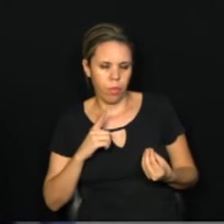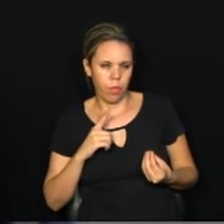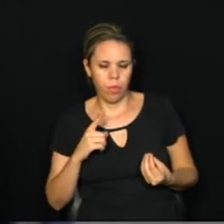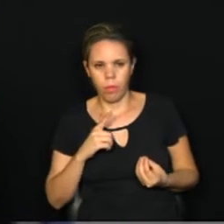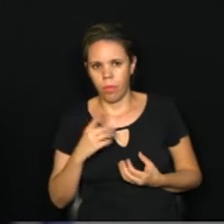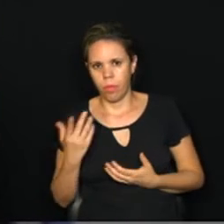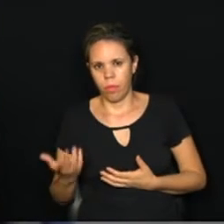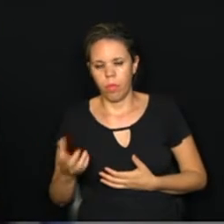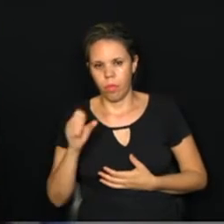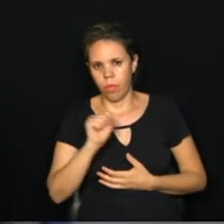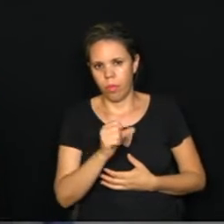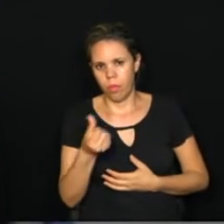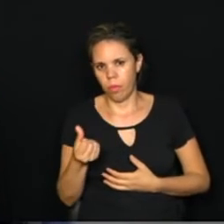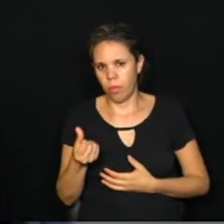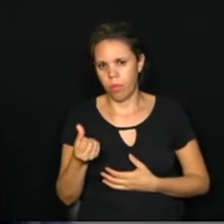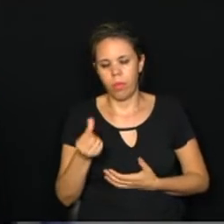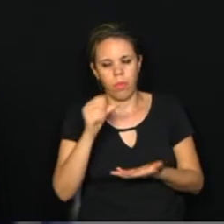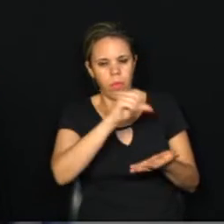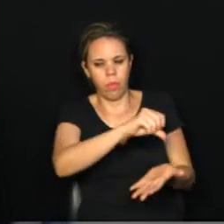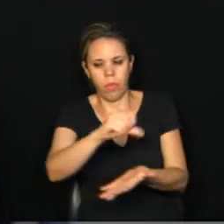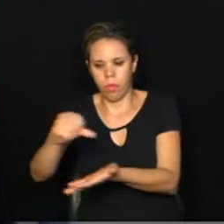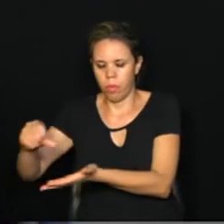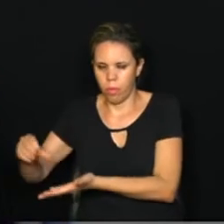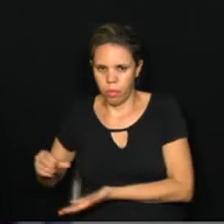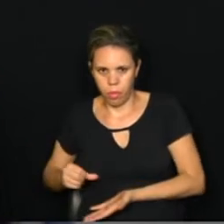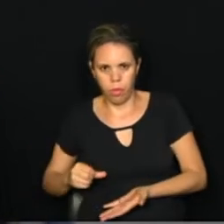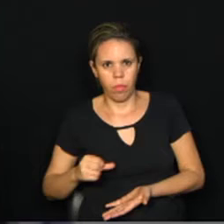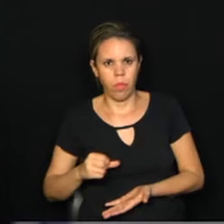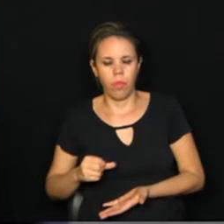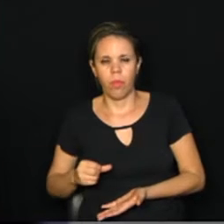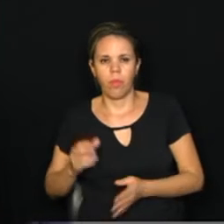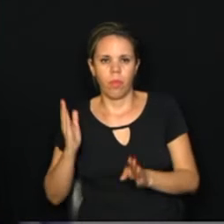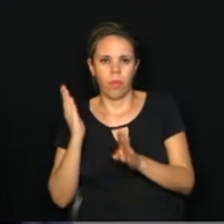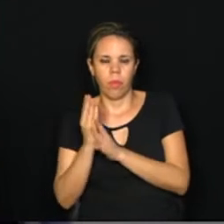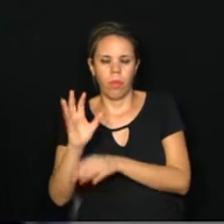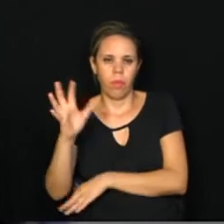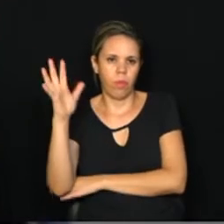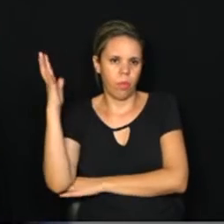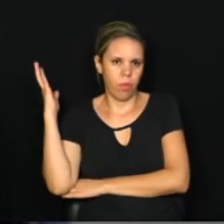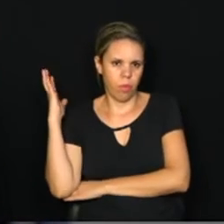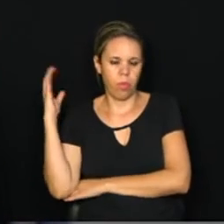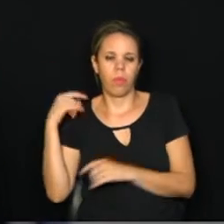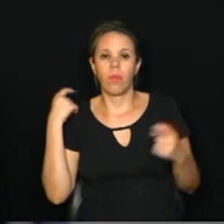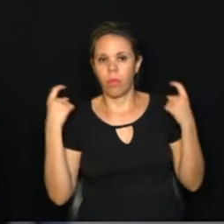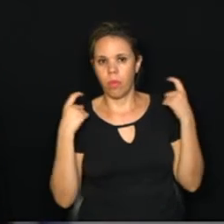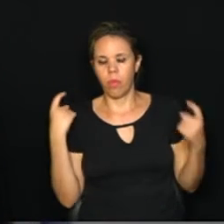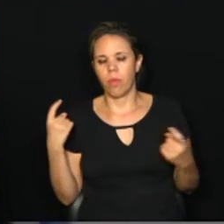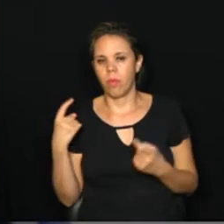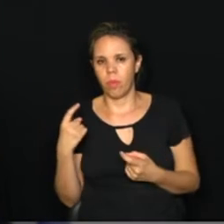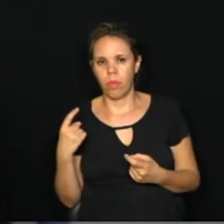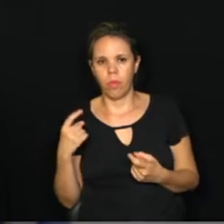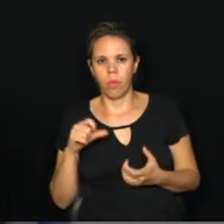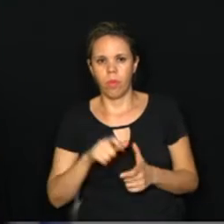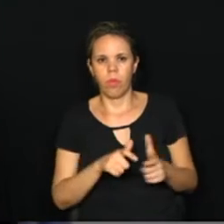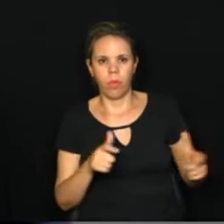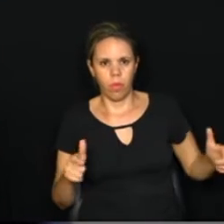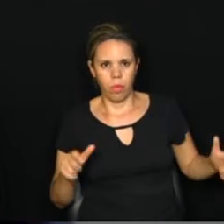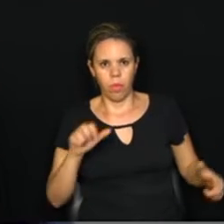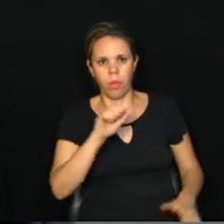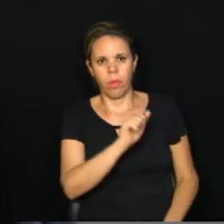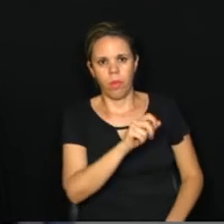de 86 áreas que são catalogadas como áreas de preocupação, maior parte na região das